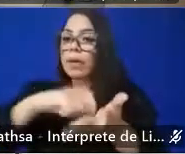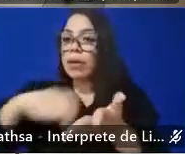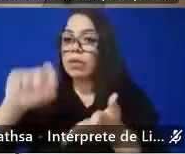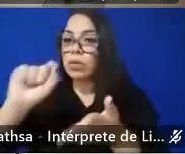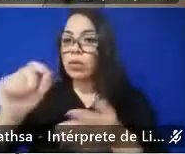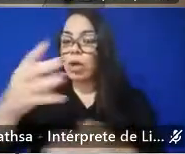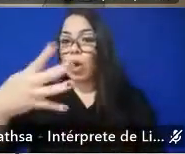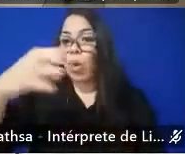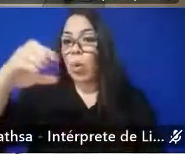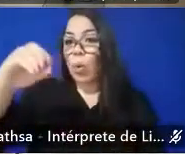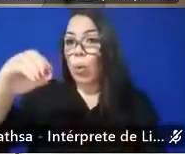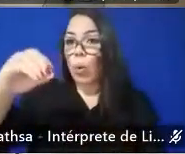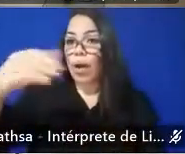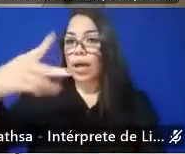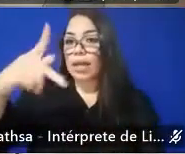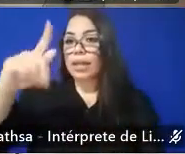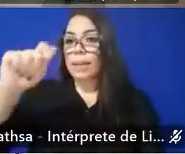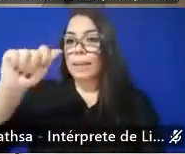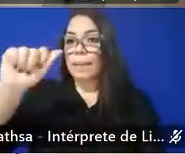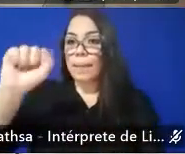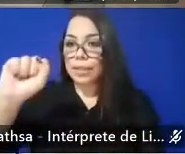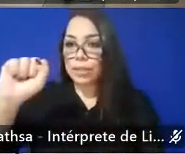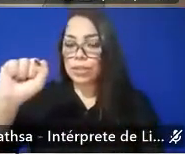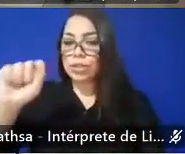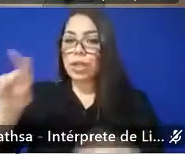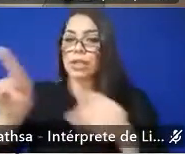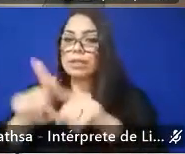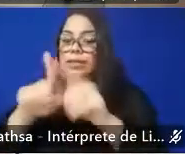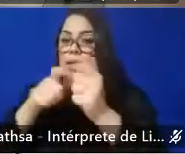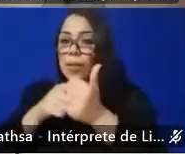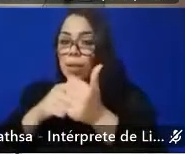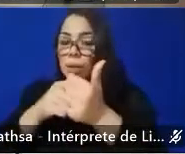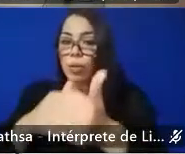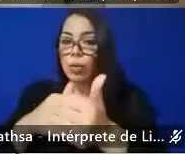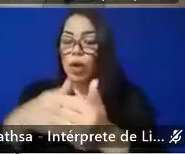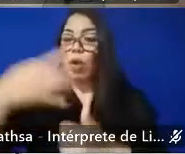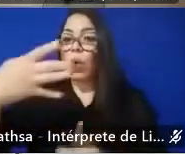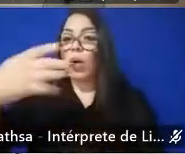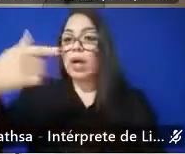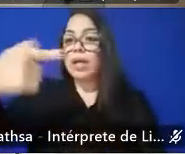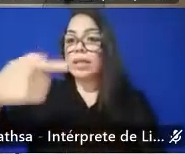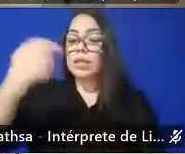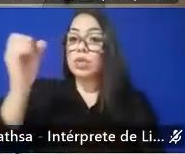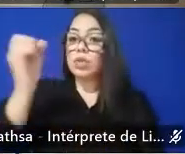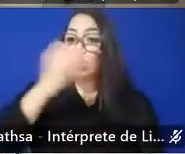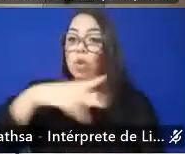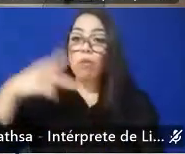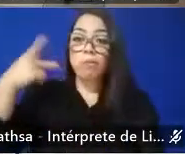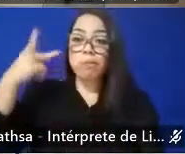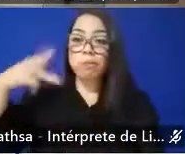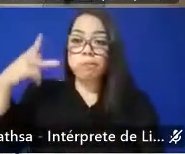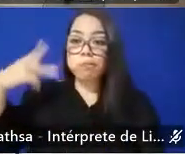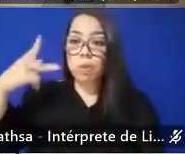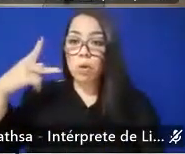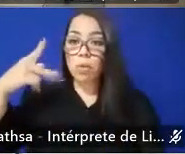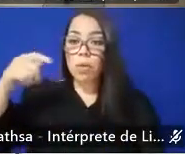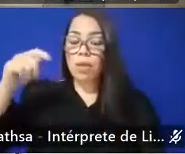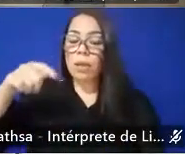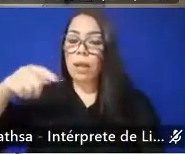padres e realizado o acompanhamento dos 47 novos promotores no estágio confirmatório